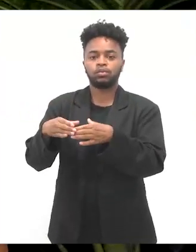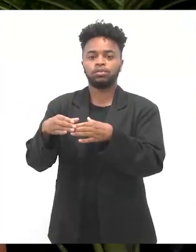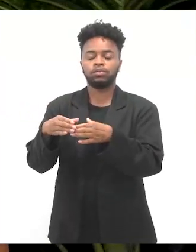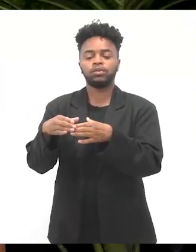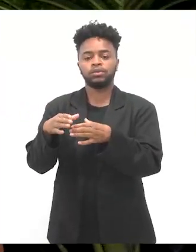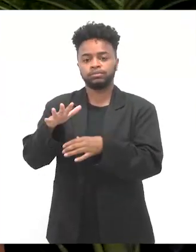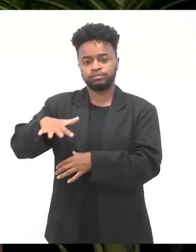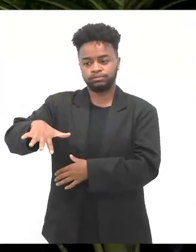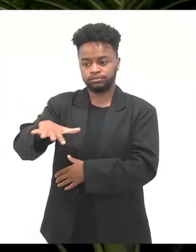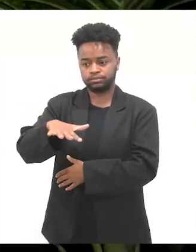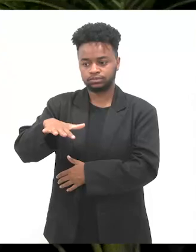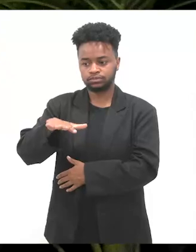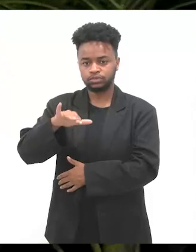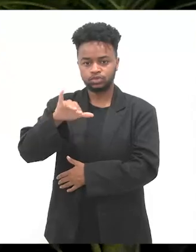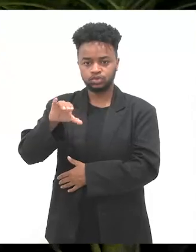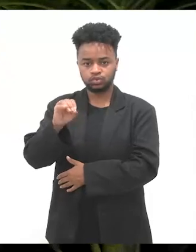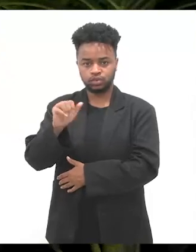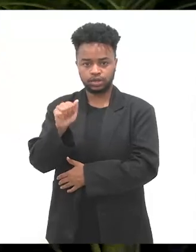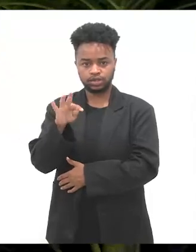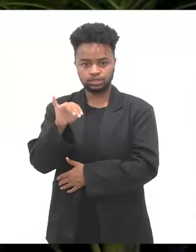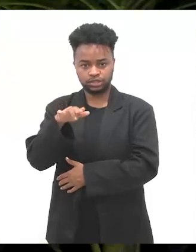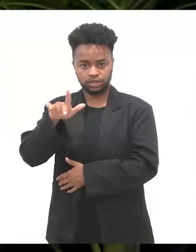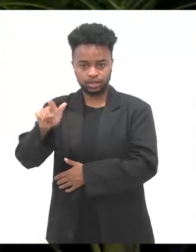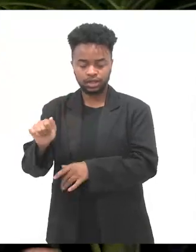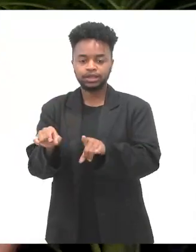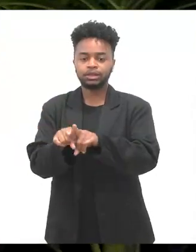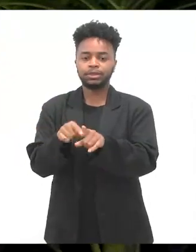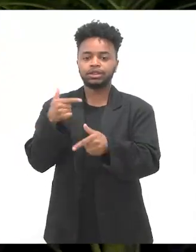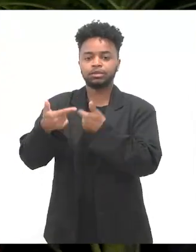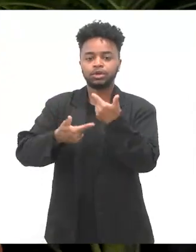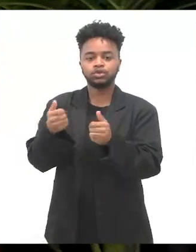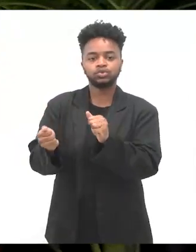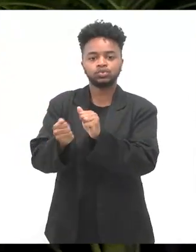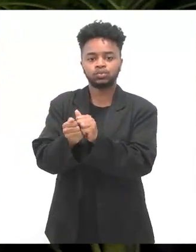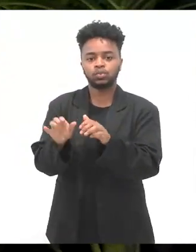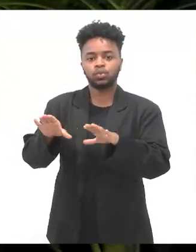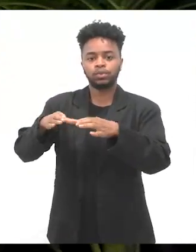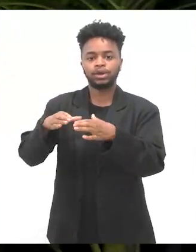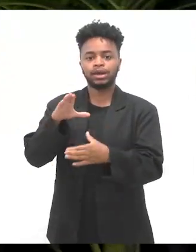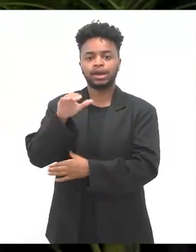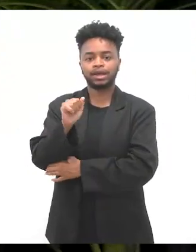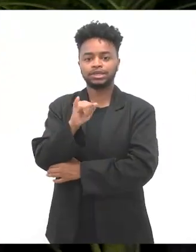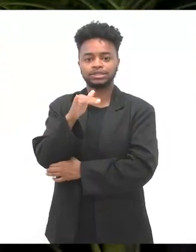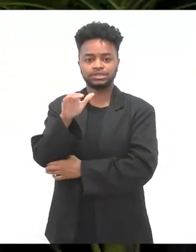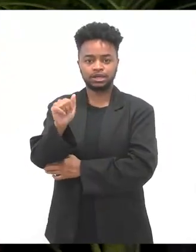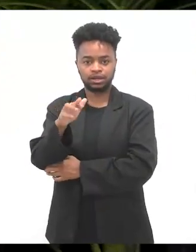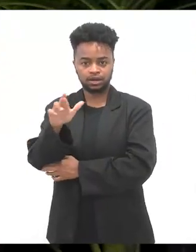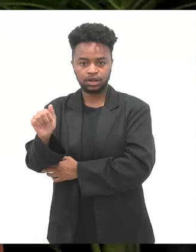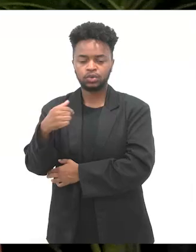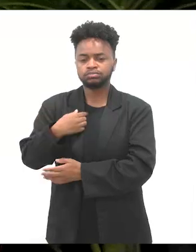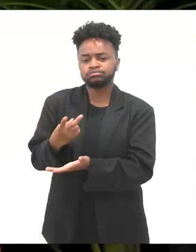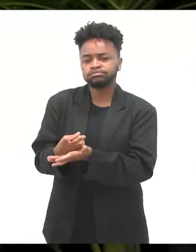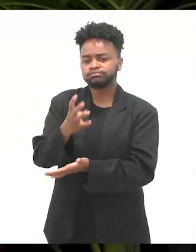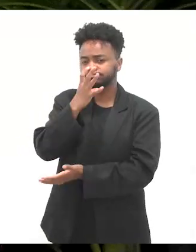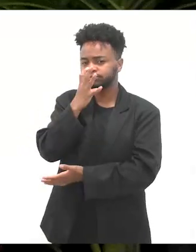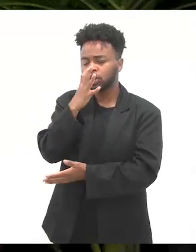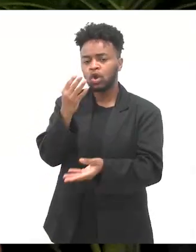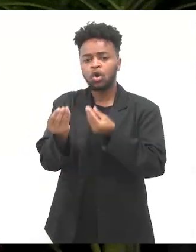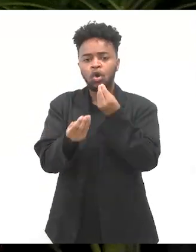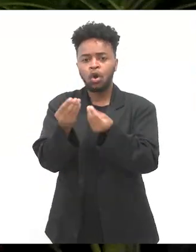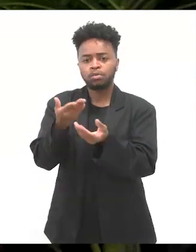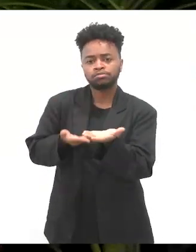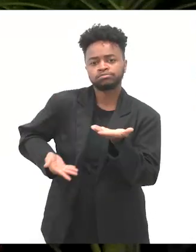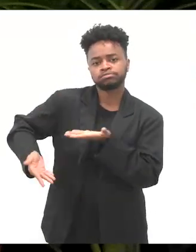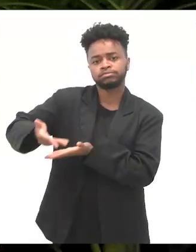pescadores caiçaras e sempre me encantou muito a forma como os pescadores lidam com o meio ambiente, né? Na